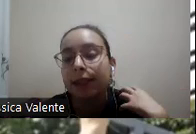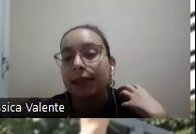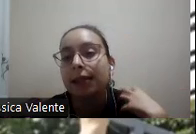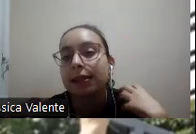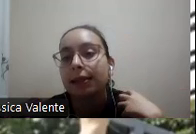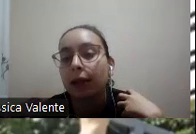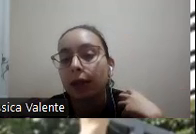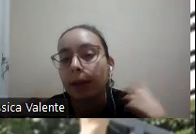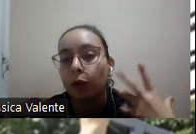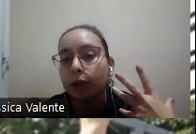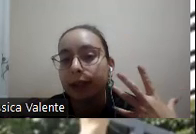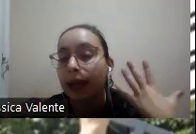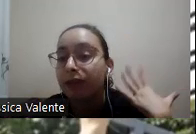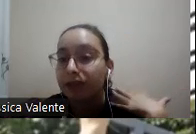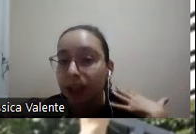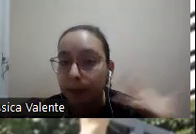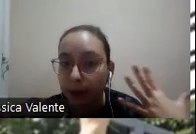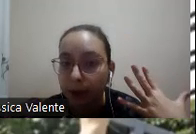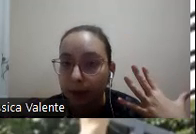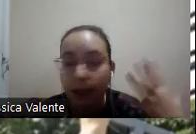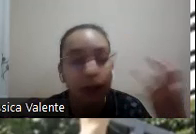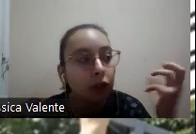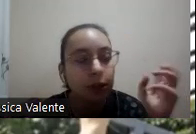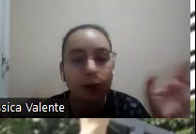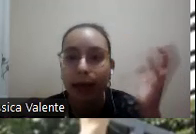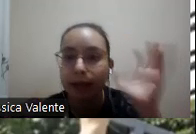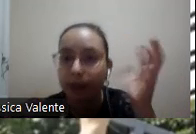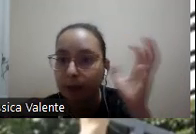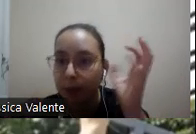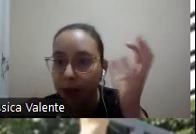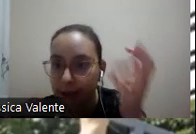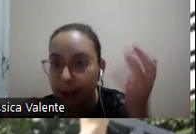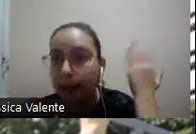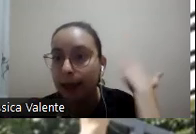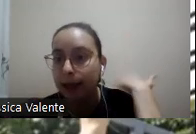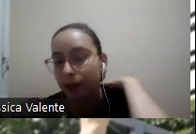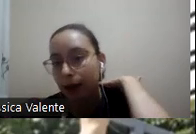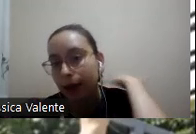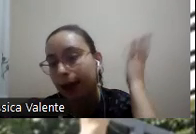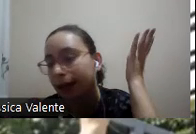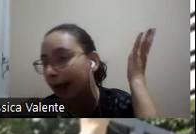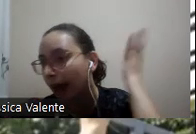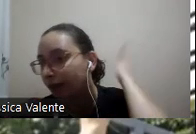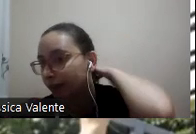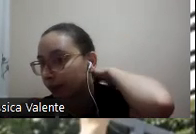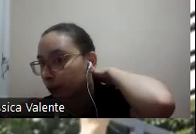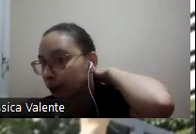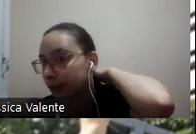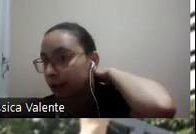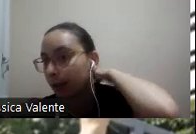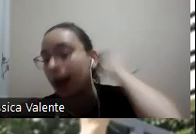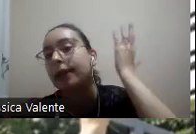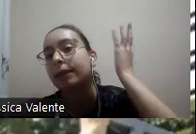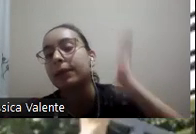transmitindo a sensação da música, ela vibra. Que nem o nosso celular que vai vibrando assim. Então, ela está grave, aí vibrou